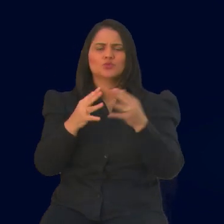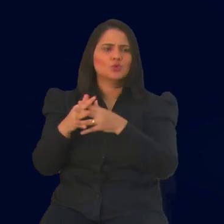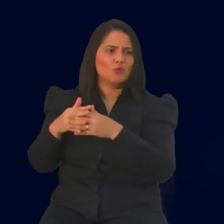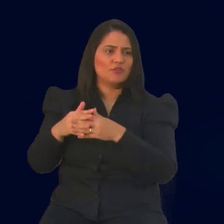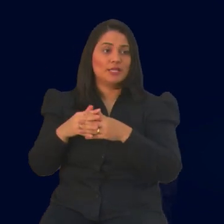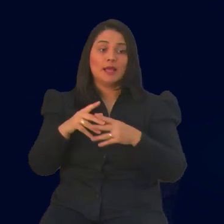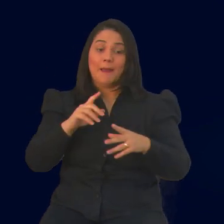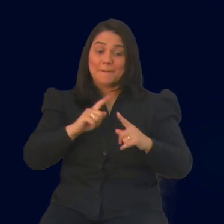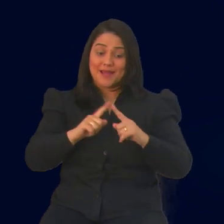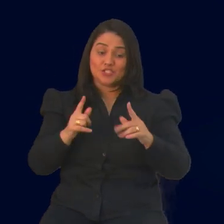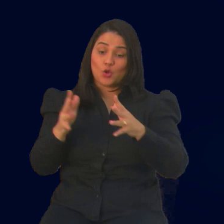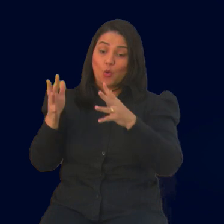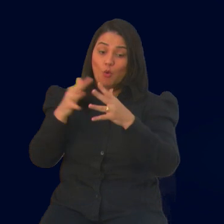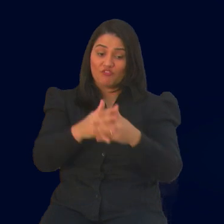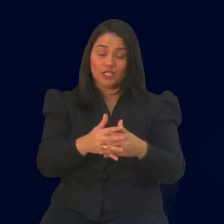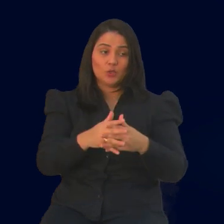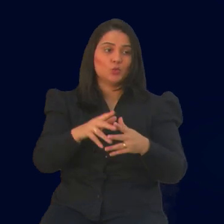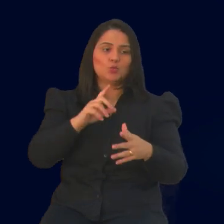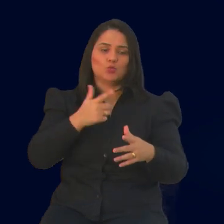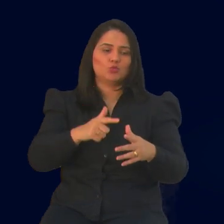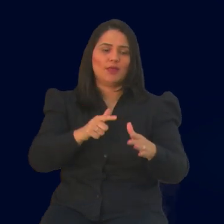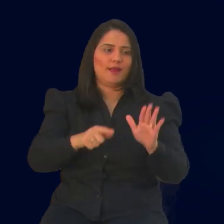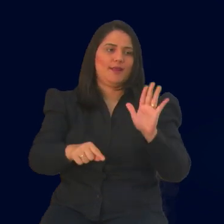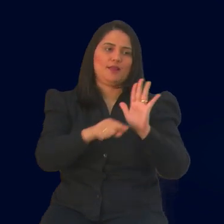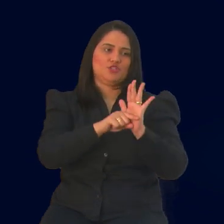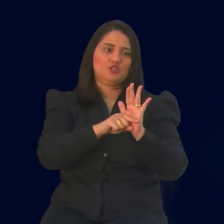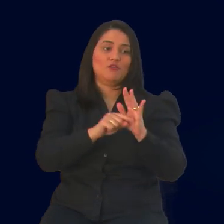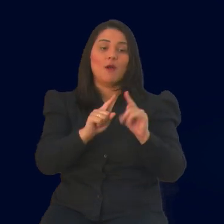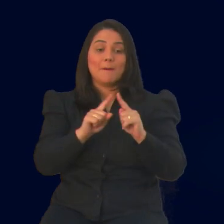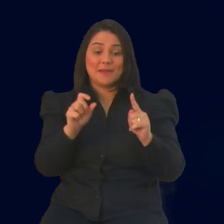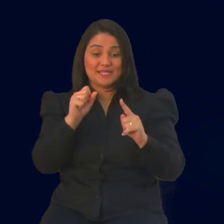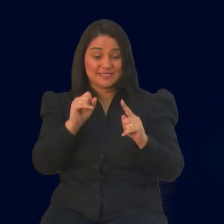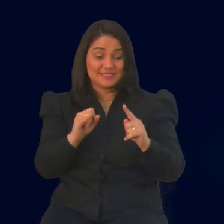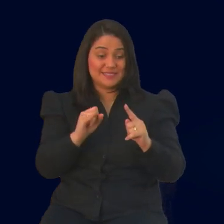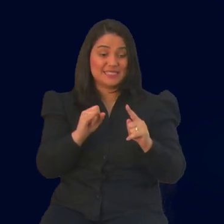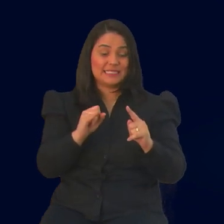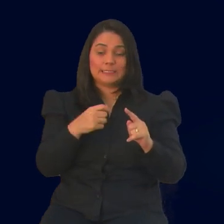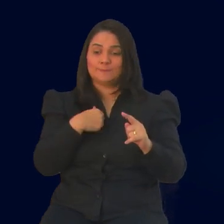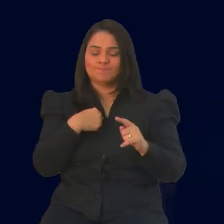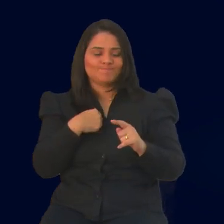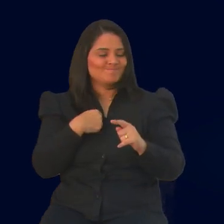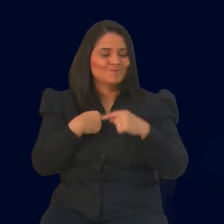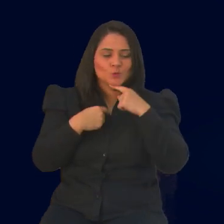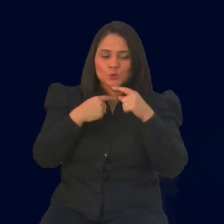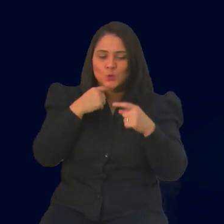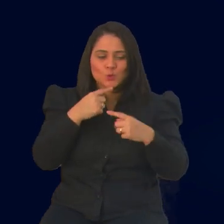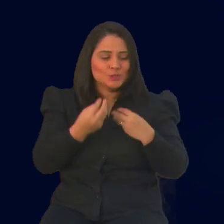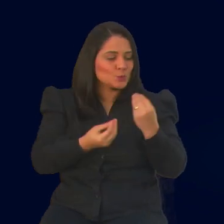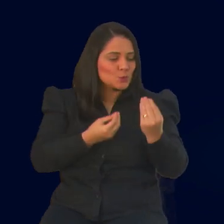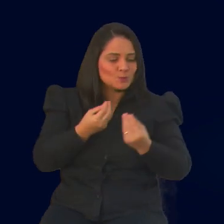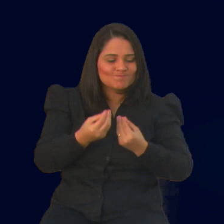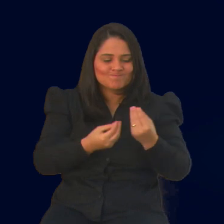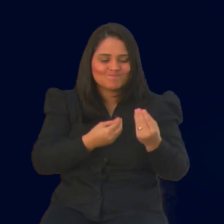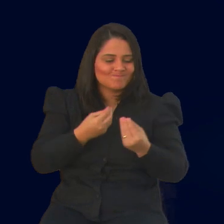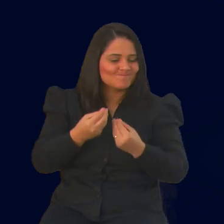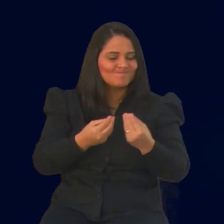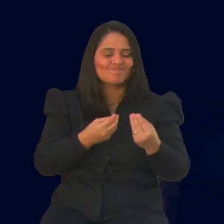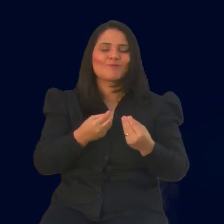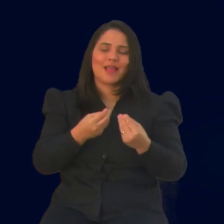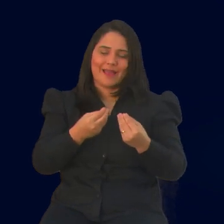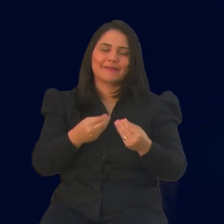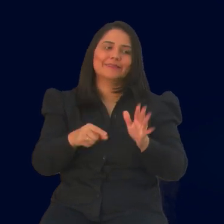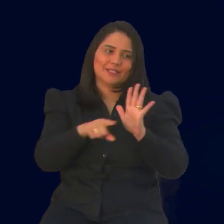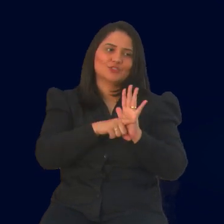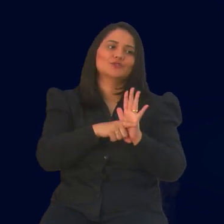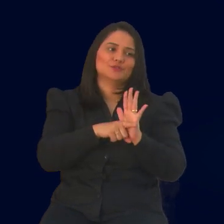negativo. Ele só se torna negativo quando nós não sabemos lidar com os conflitos. E aí que entram algumas formas